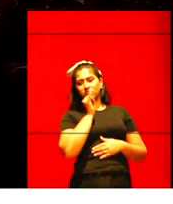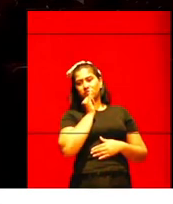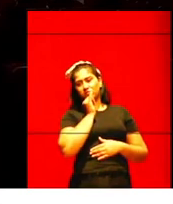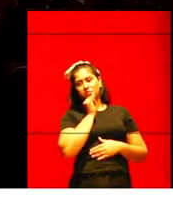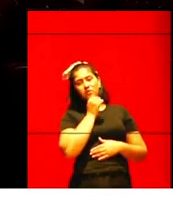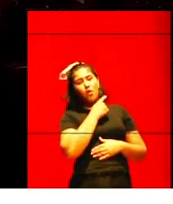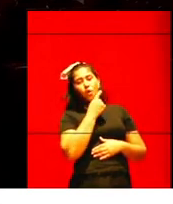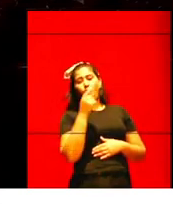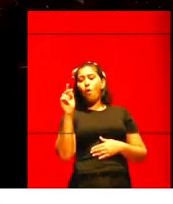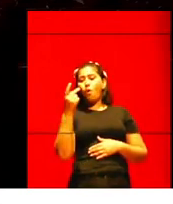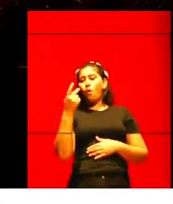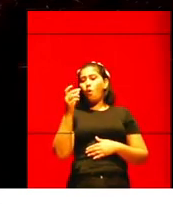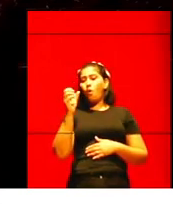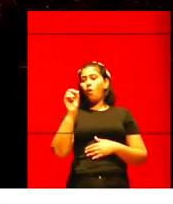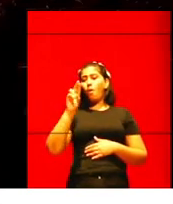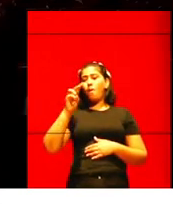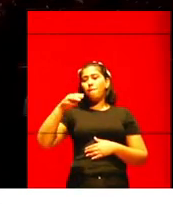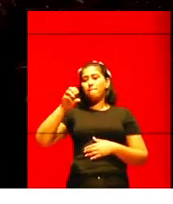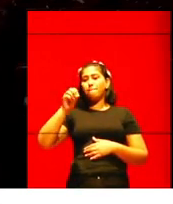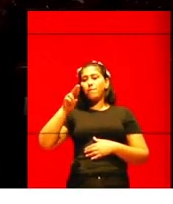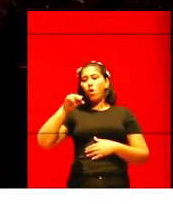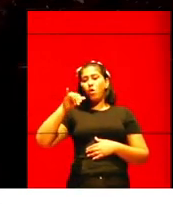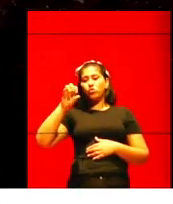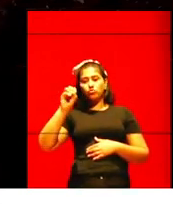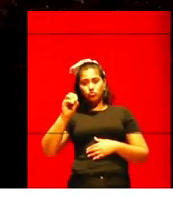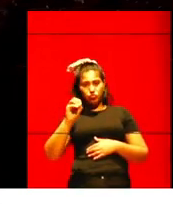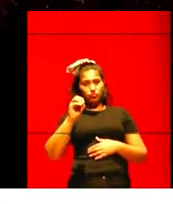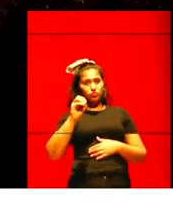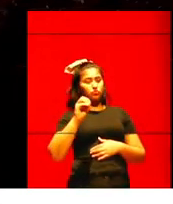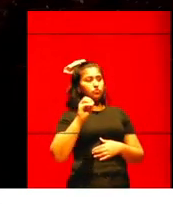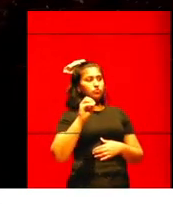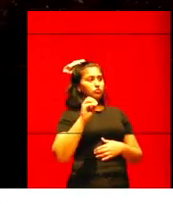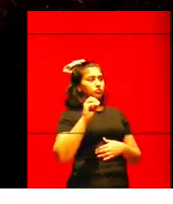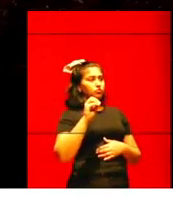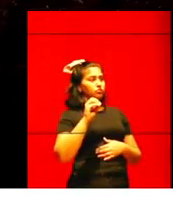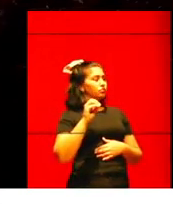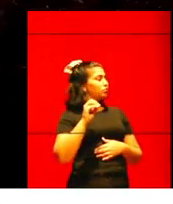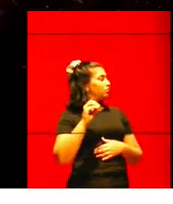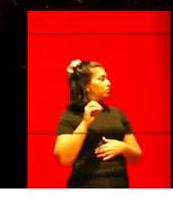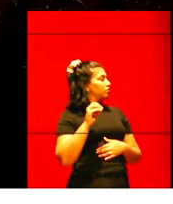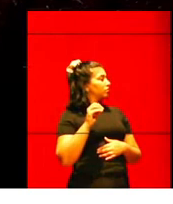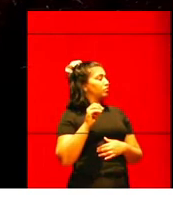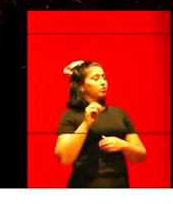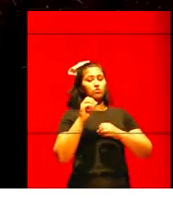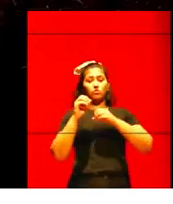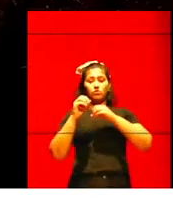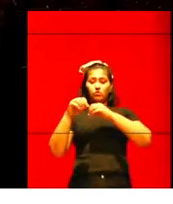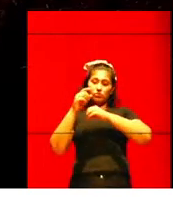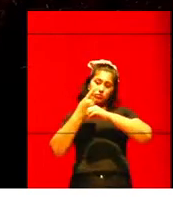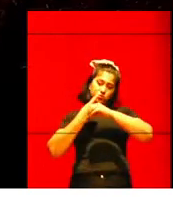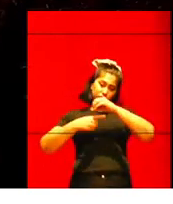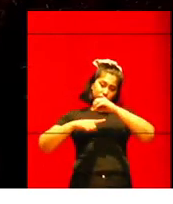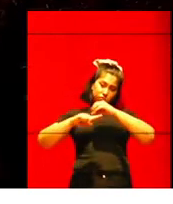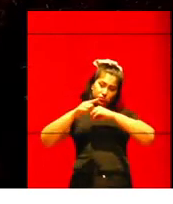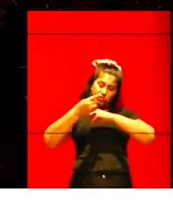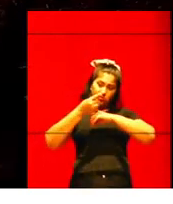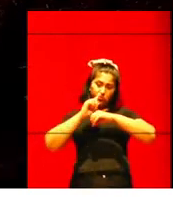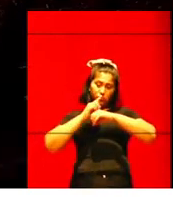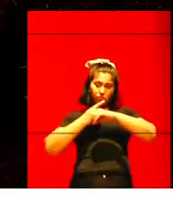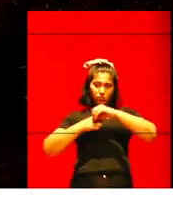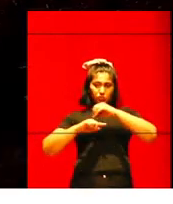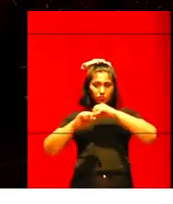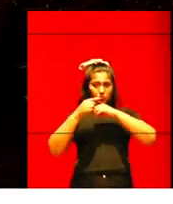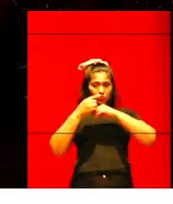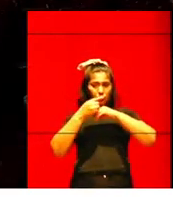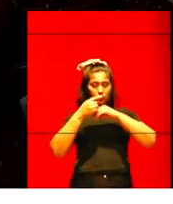A partir desse núcleo aqui, desse núcleo de átomos de carbono, de uma cadeia fechada, ele vai construir